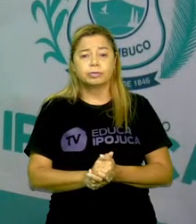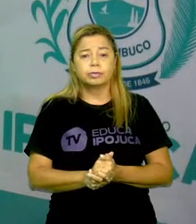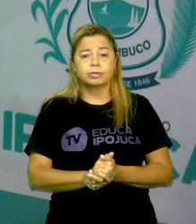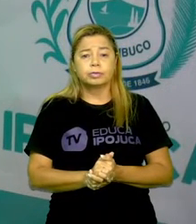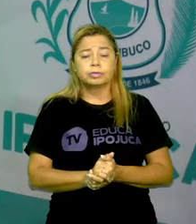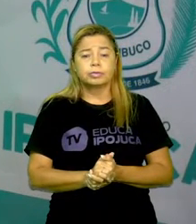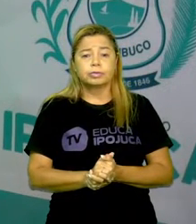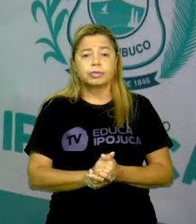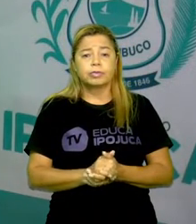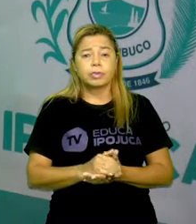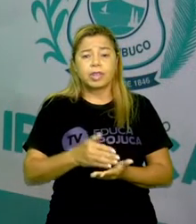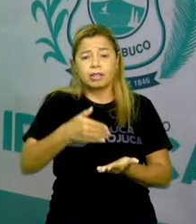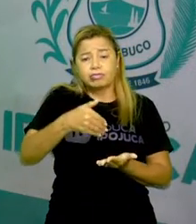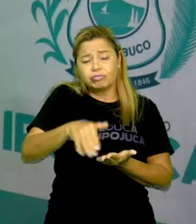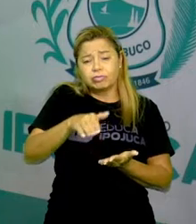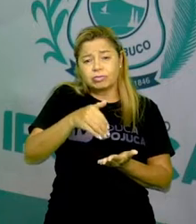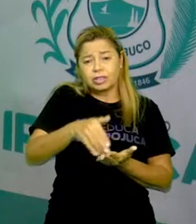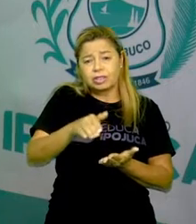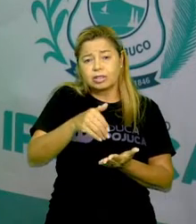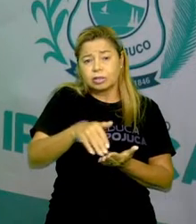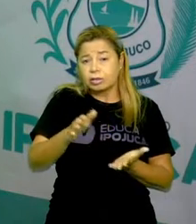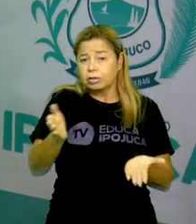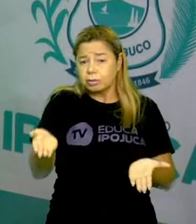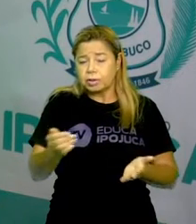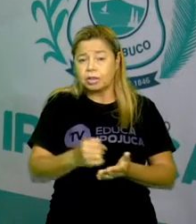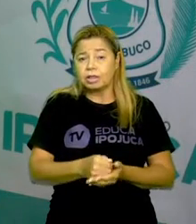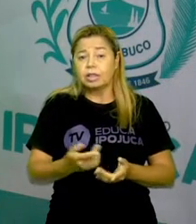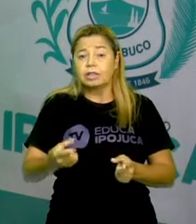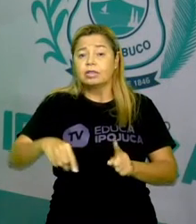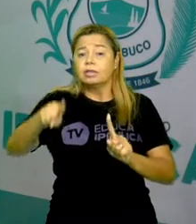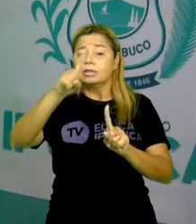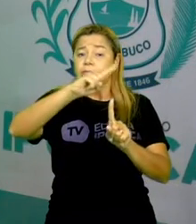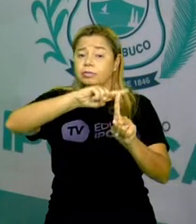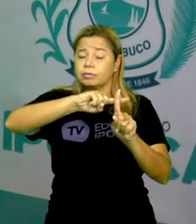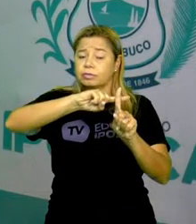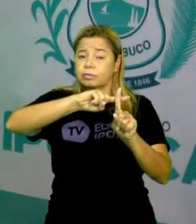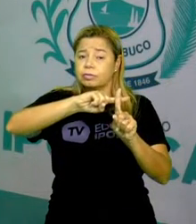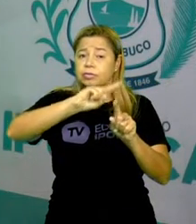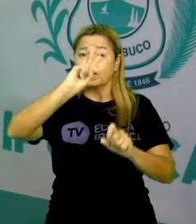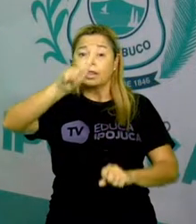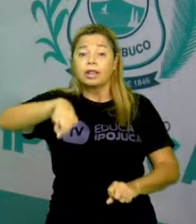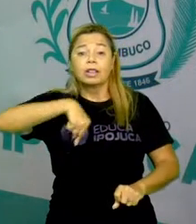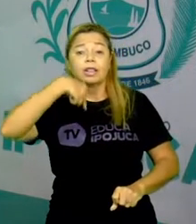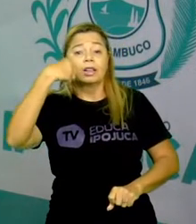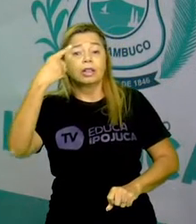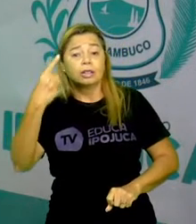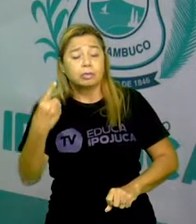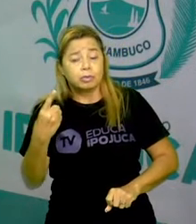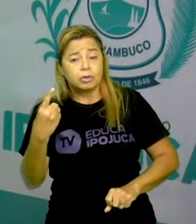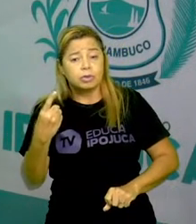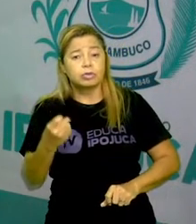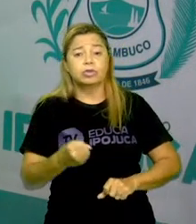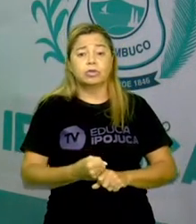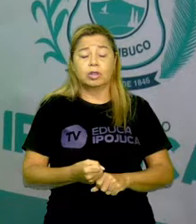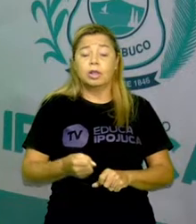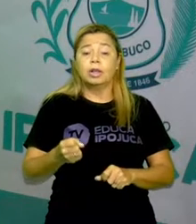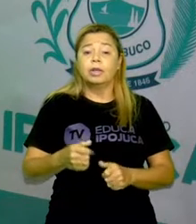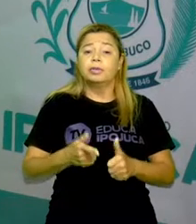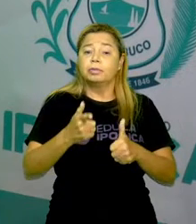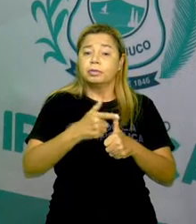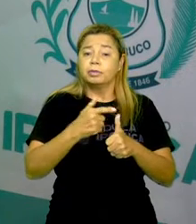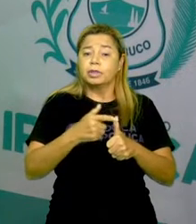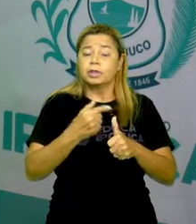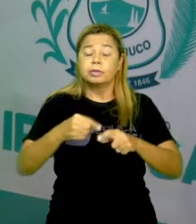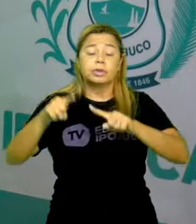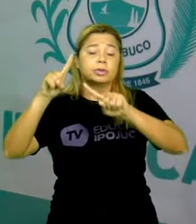uma sobra que a gente pode somar depois de multiplicar o algarismo